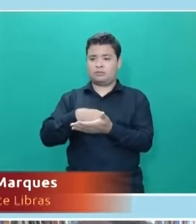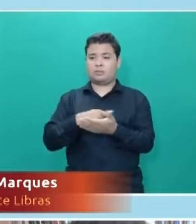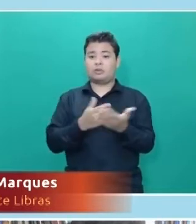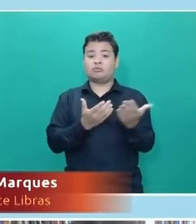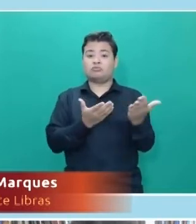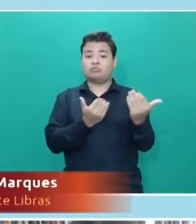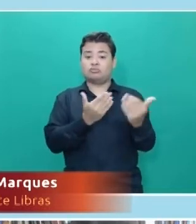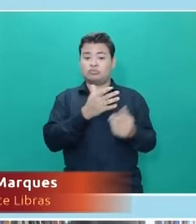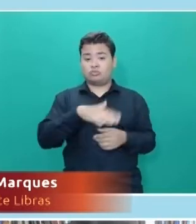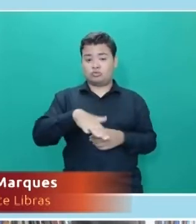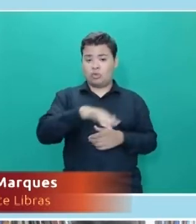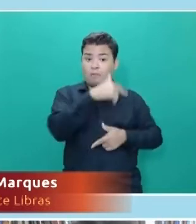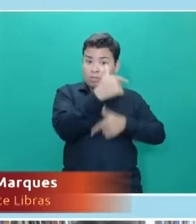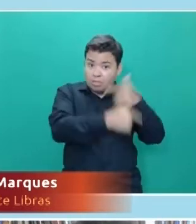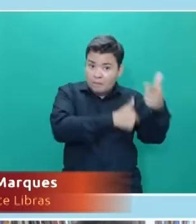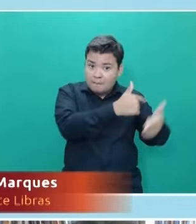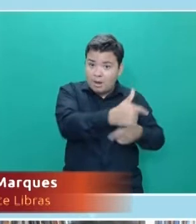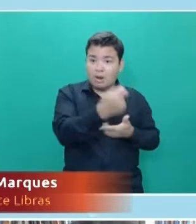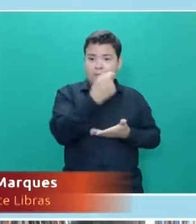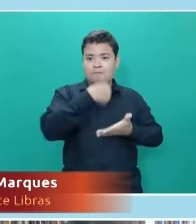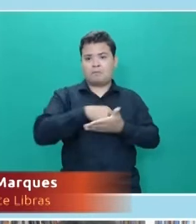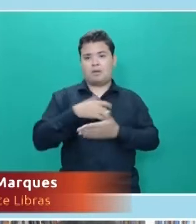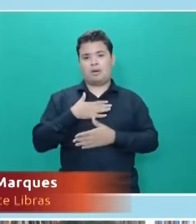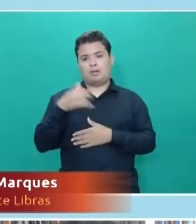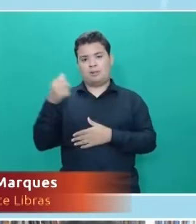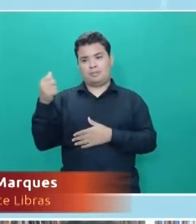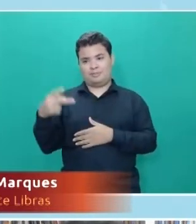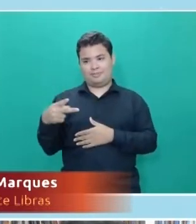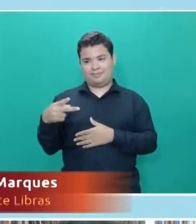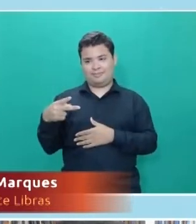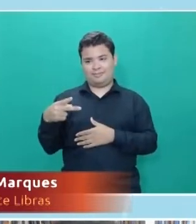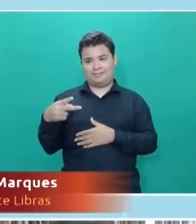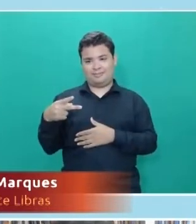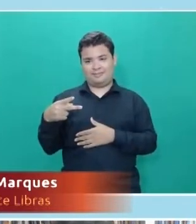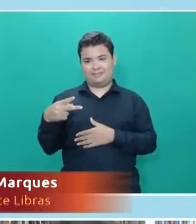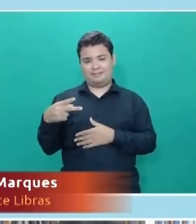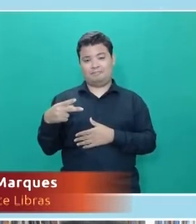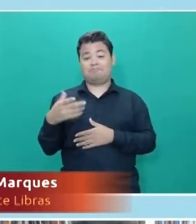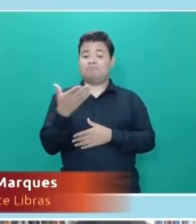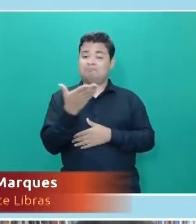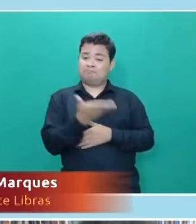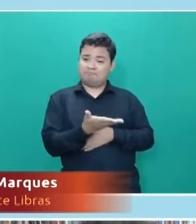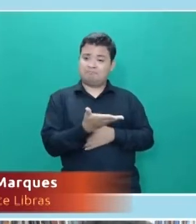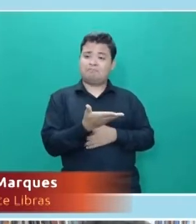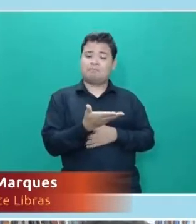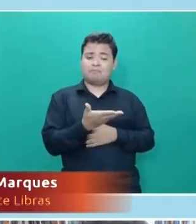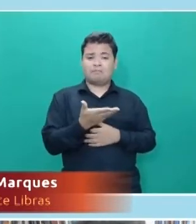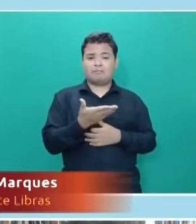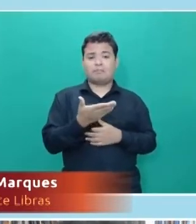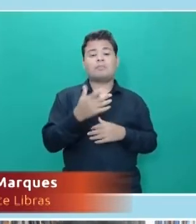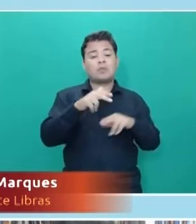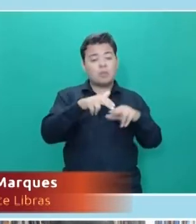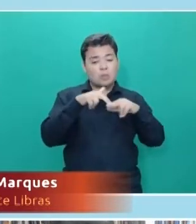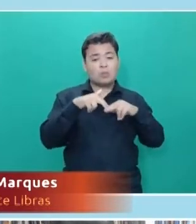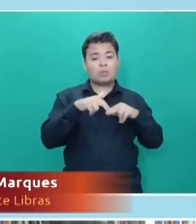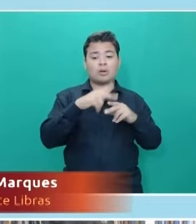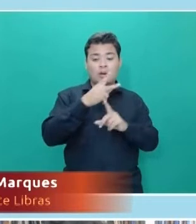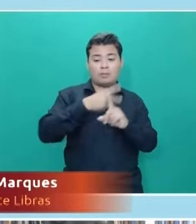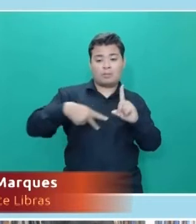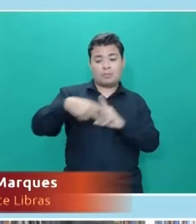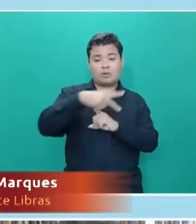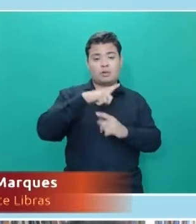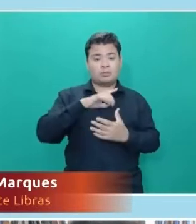tese, estão na ativa. Esse é o sistema solidário. Por isso, estritamente, a Previdência tem muita relação